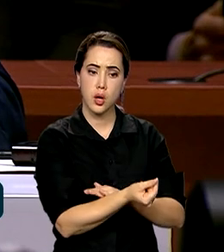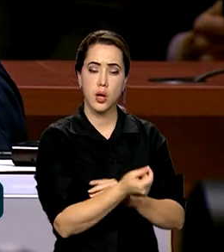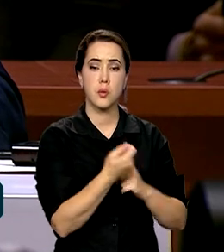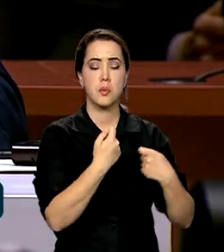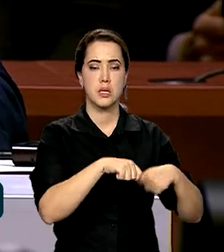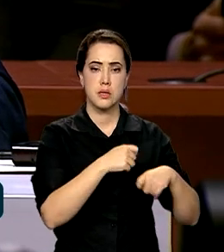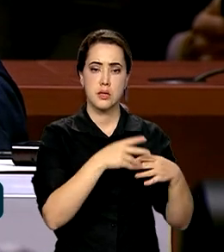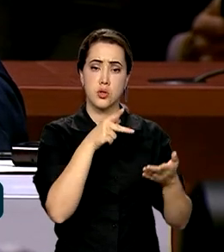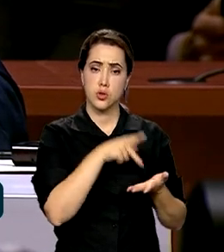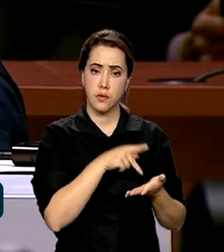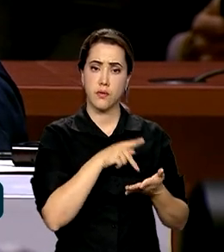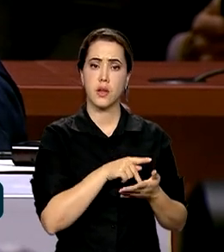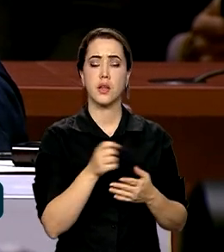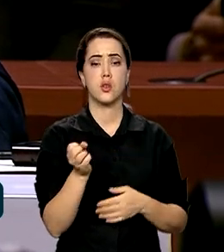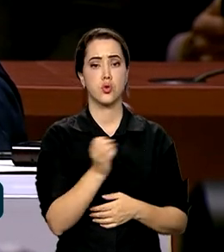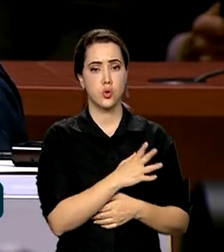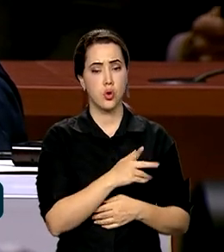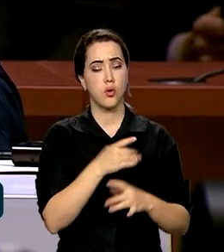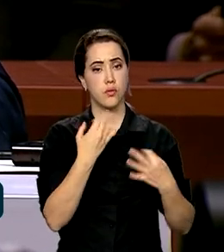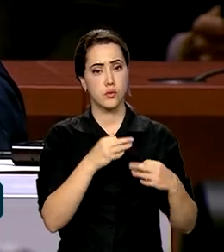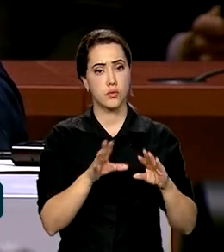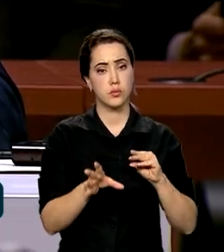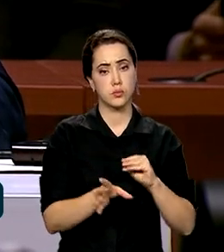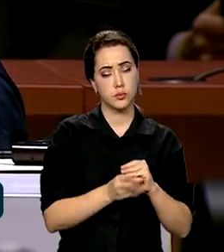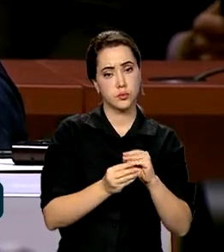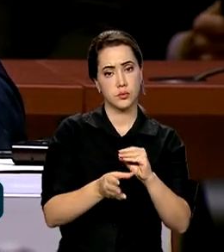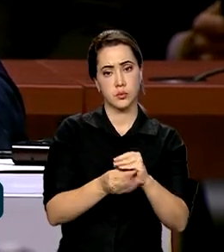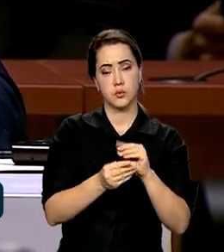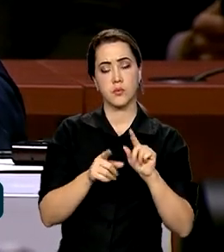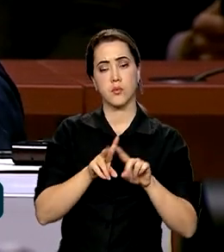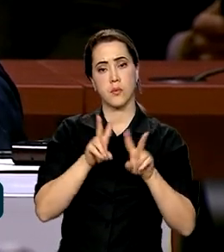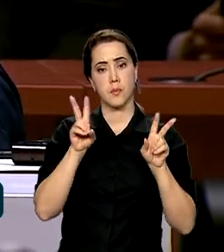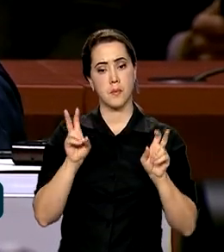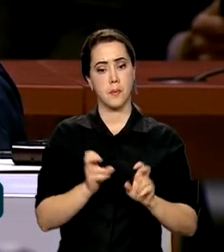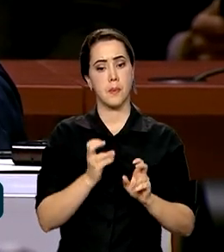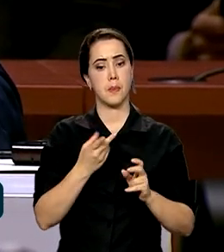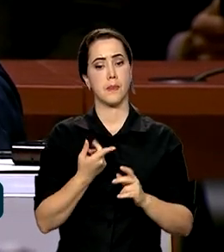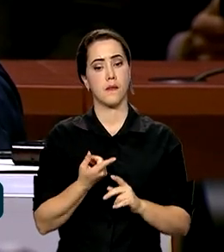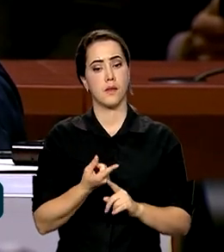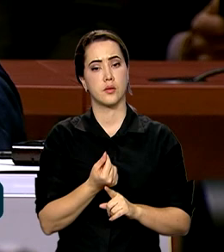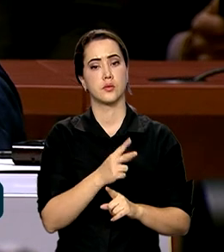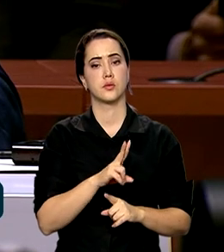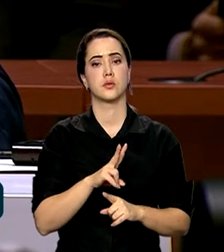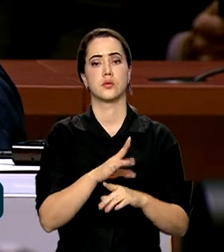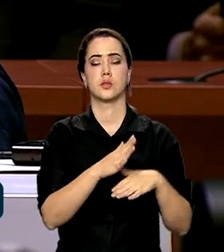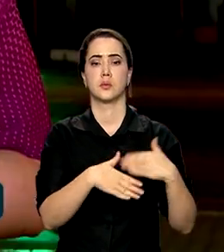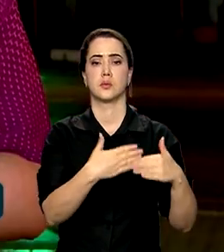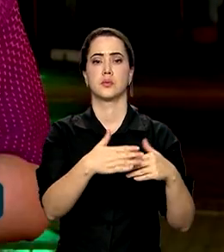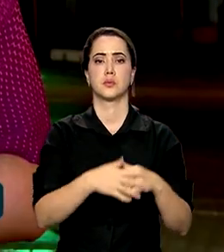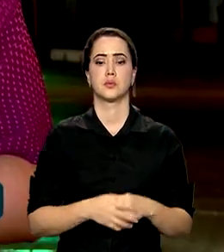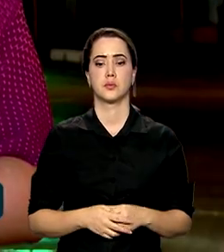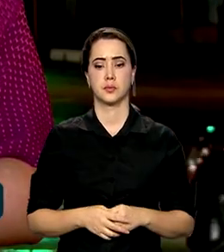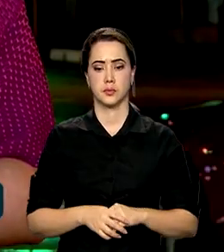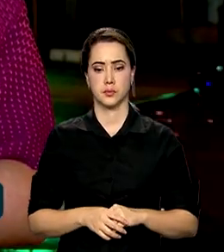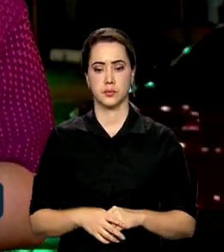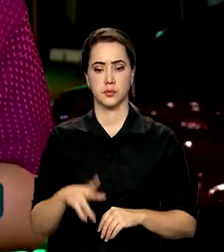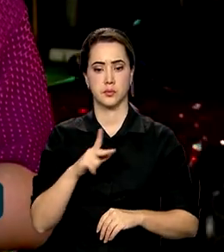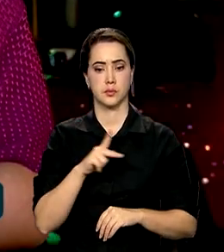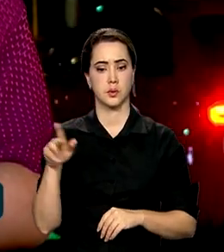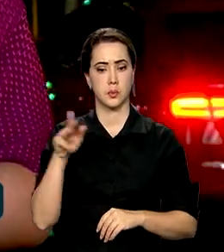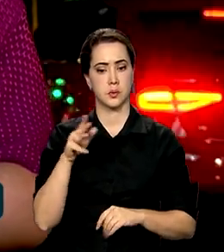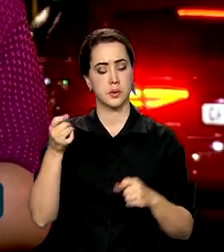ser verdadeiramente novo e adicional em relação ao financiamento ao desenvolvimento. O presidente